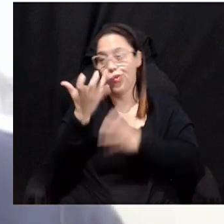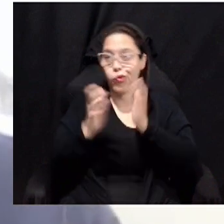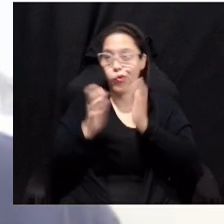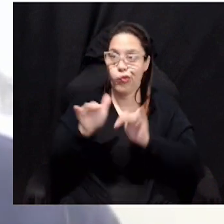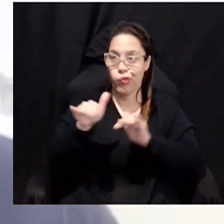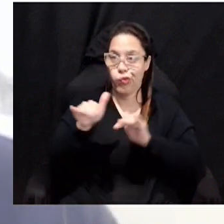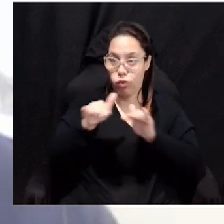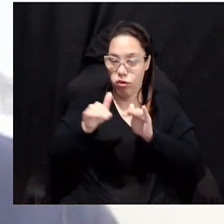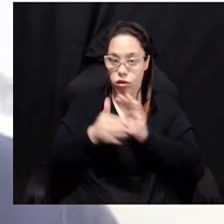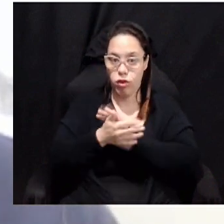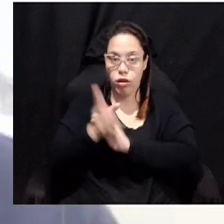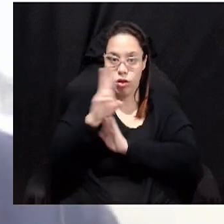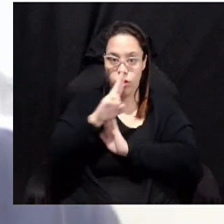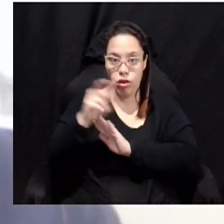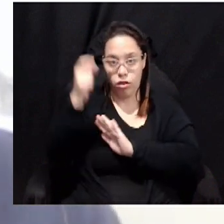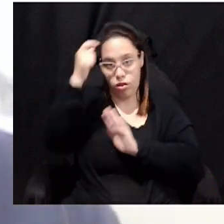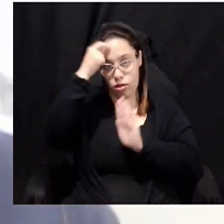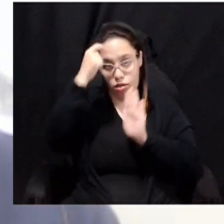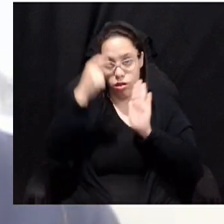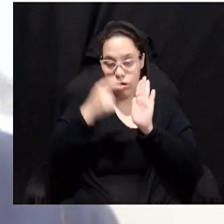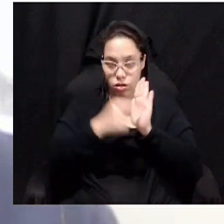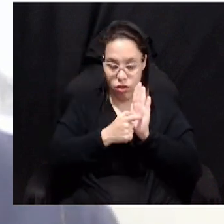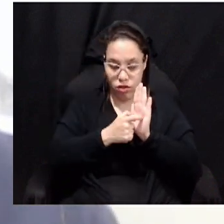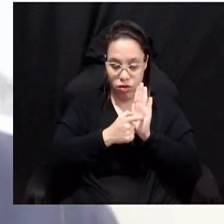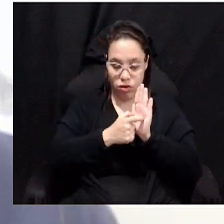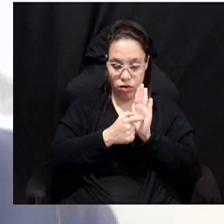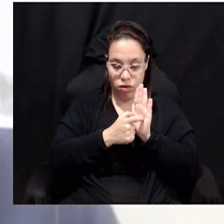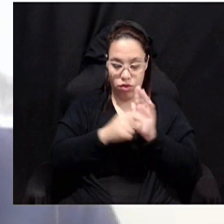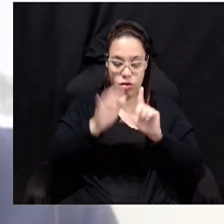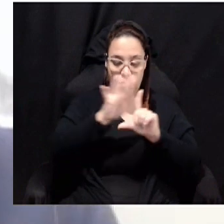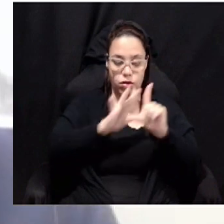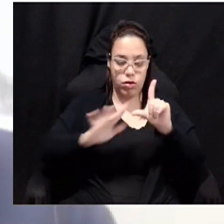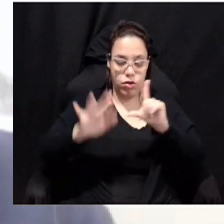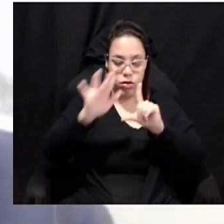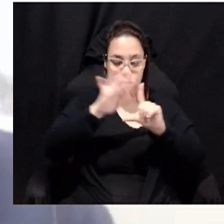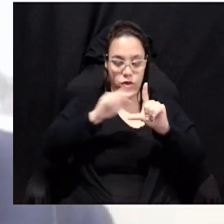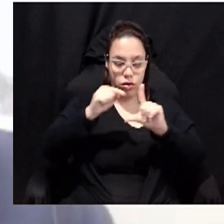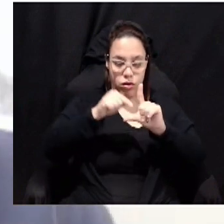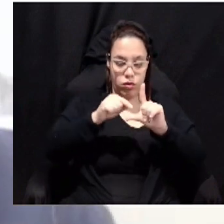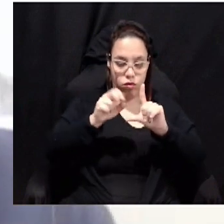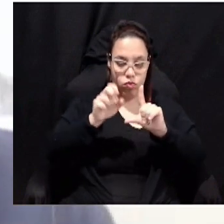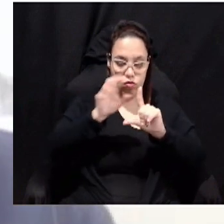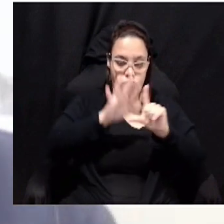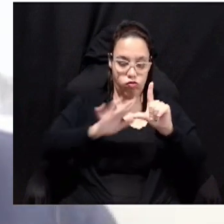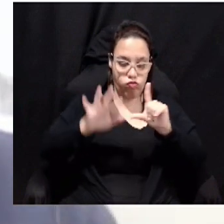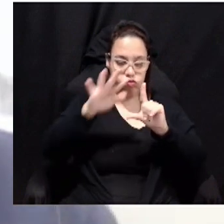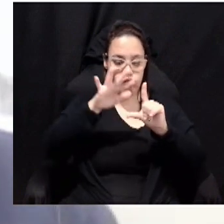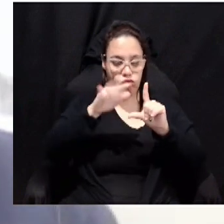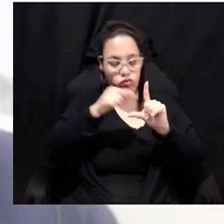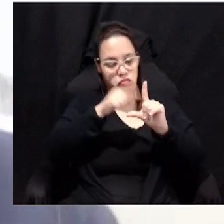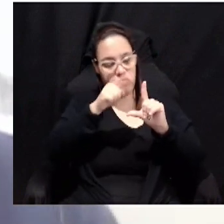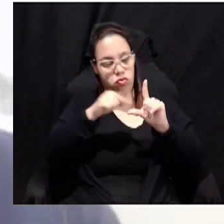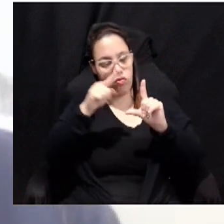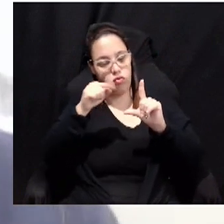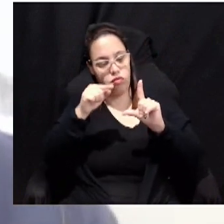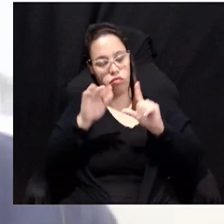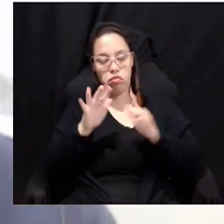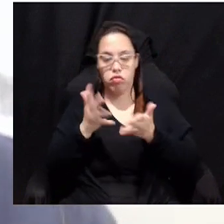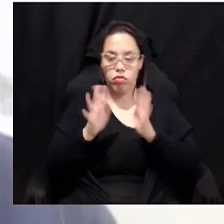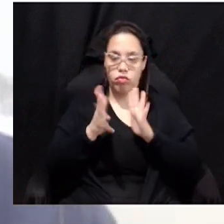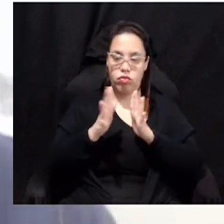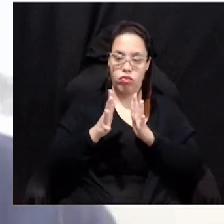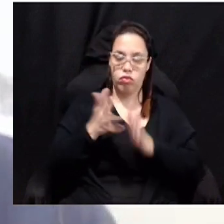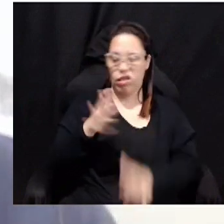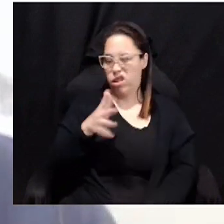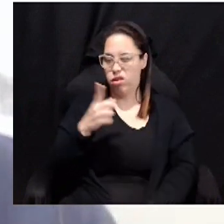de inteligência artificial. E temos esse projeto ainda, né, ele tem uma duração de 10 anos e